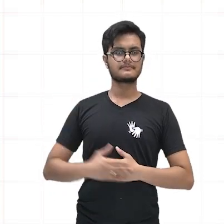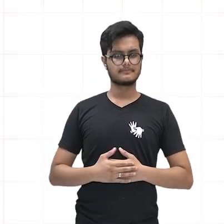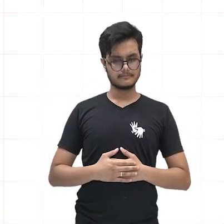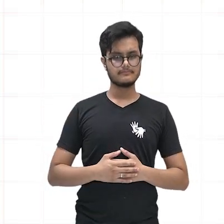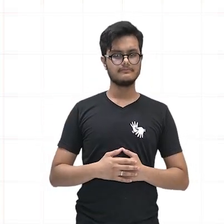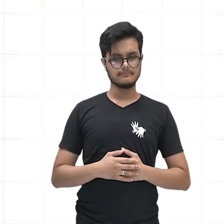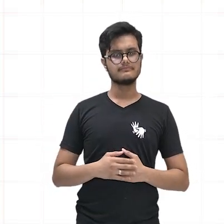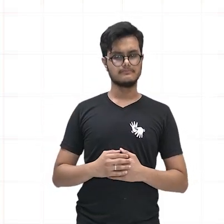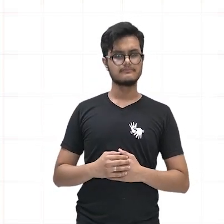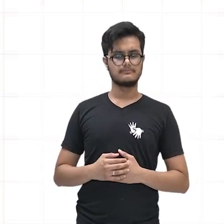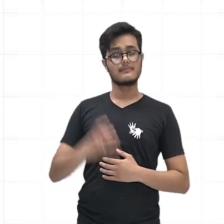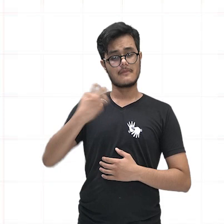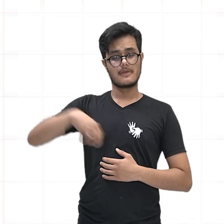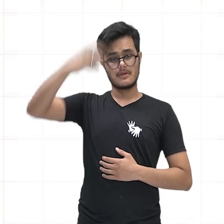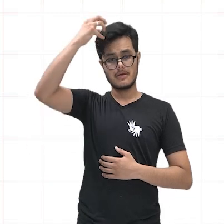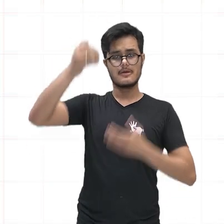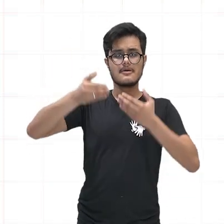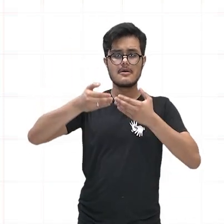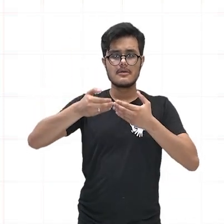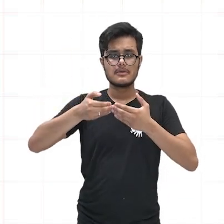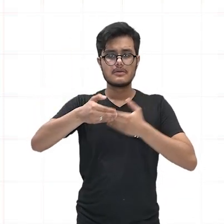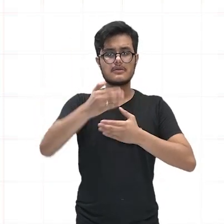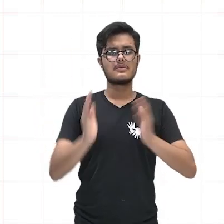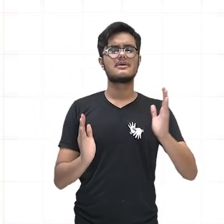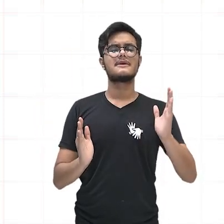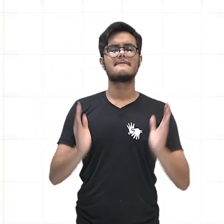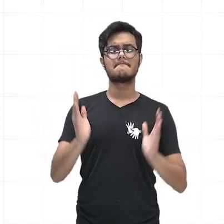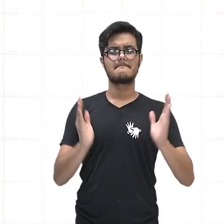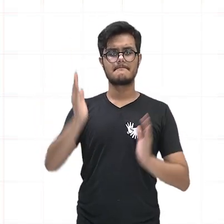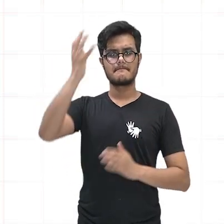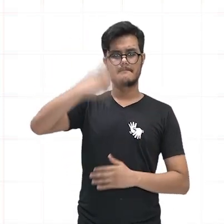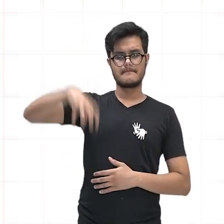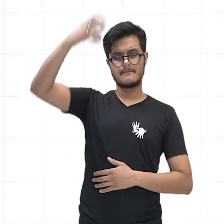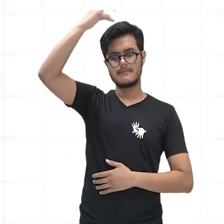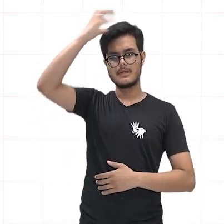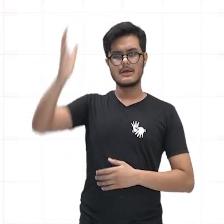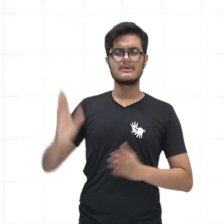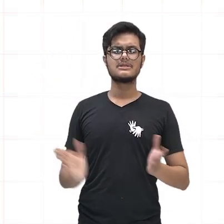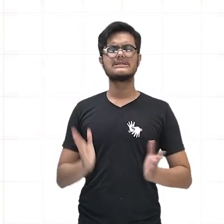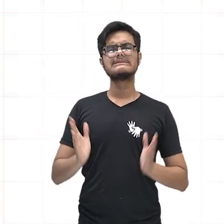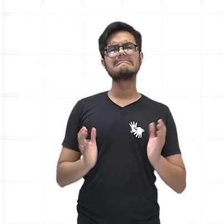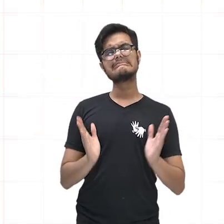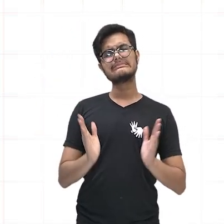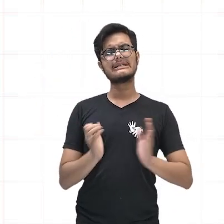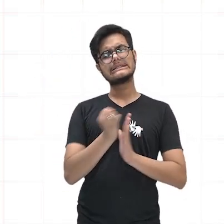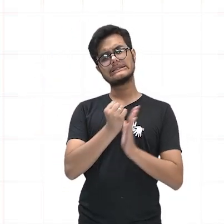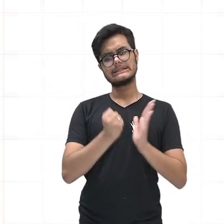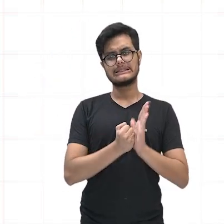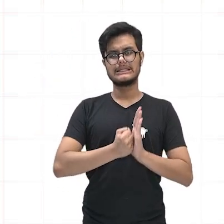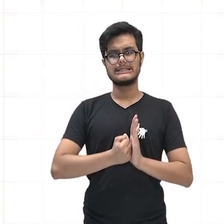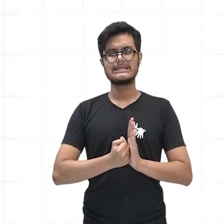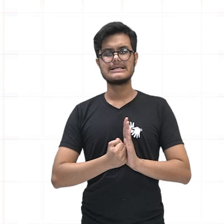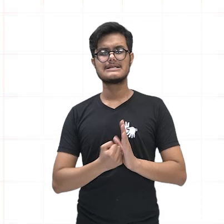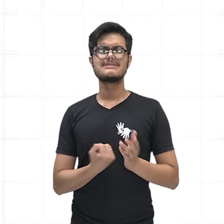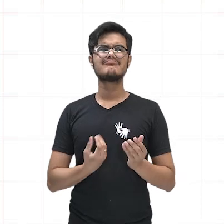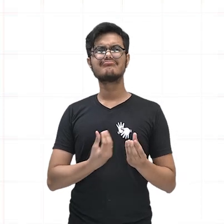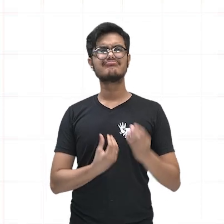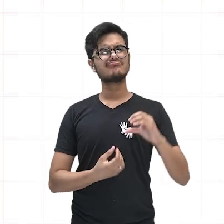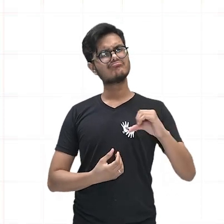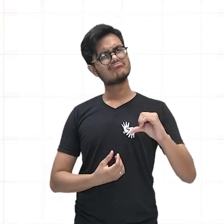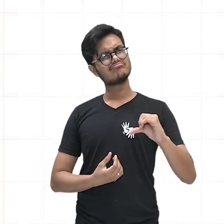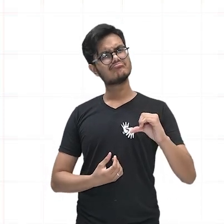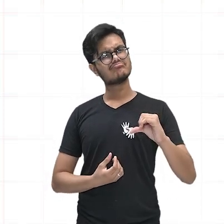significativo na monarquia inicial de Roma durante o período monárquico que abrange aproximadamente aí o